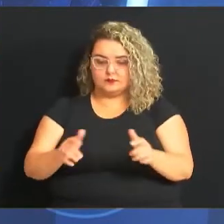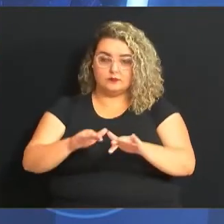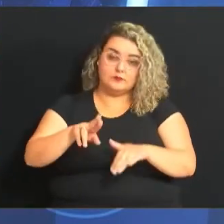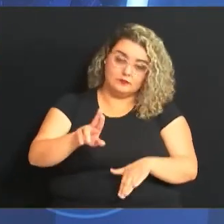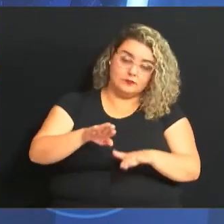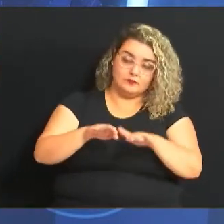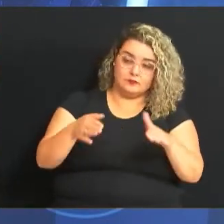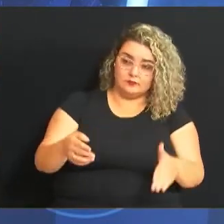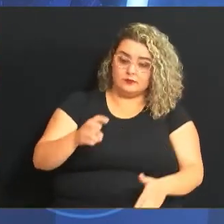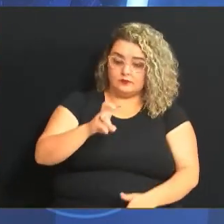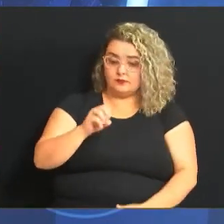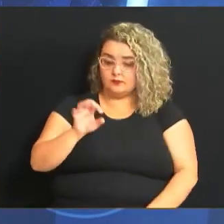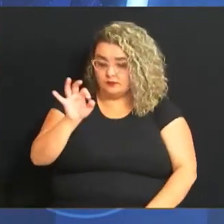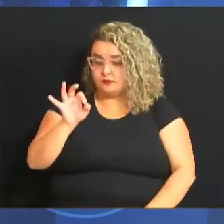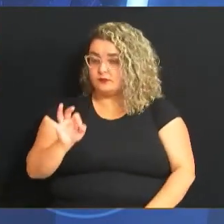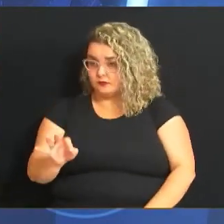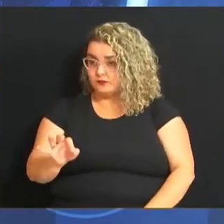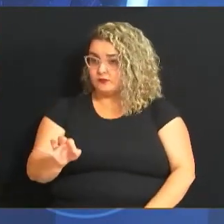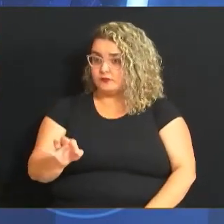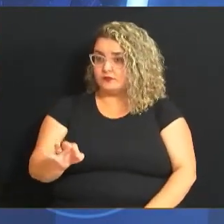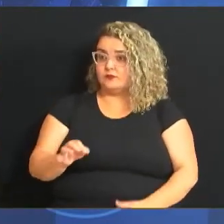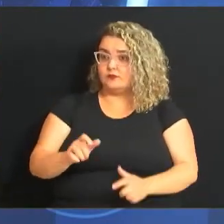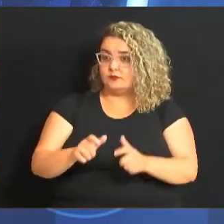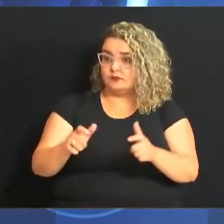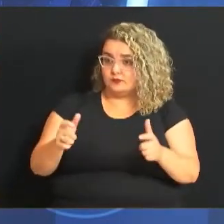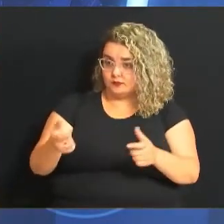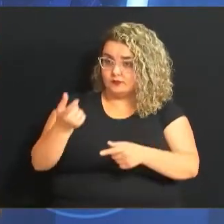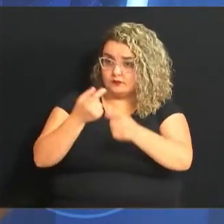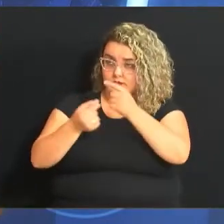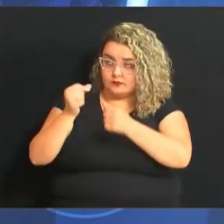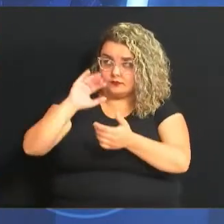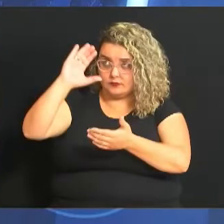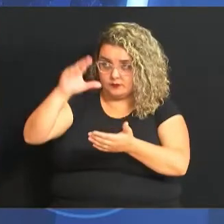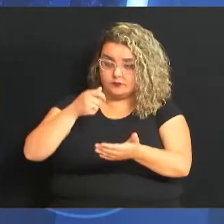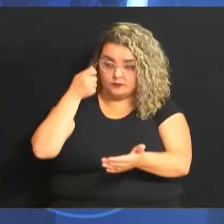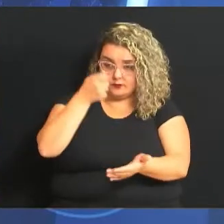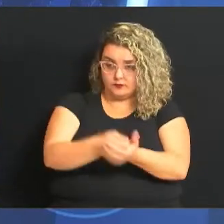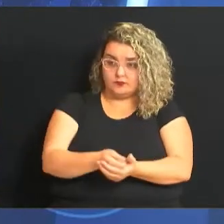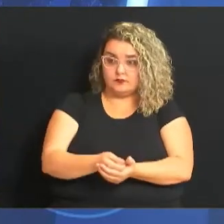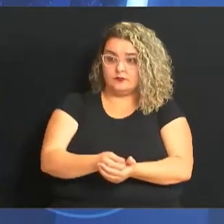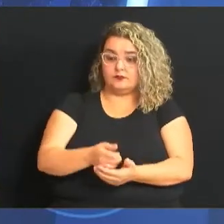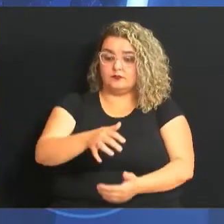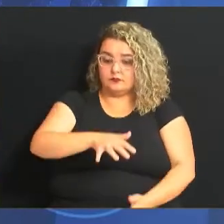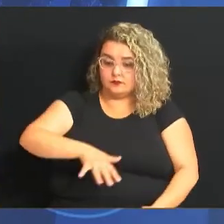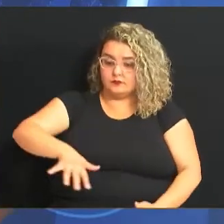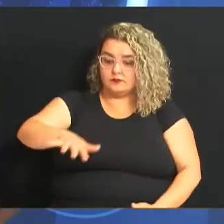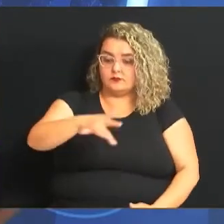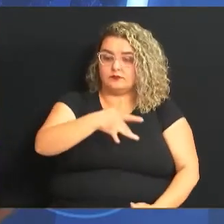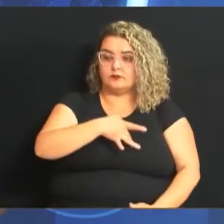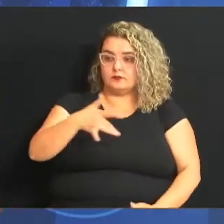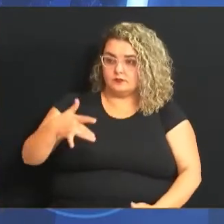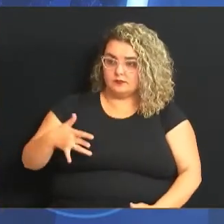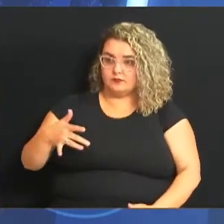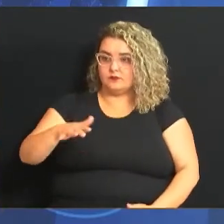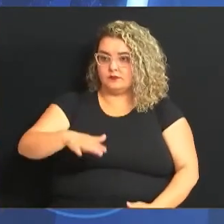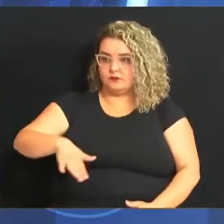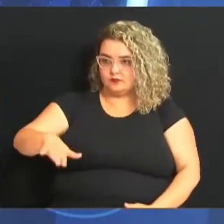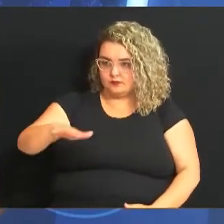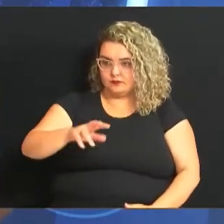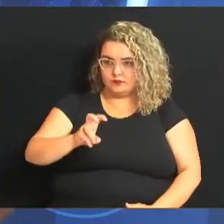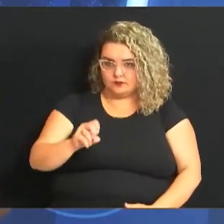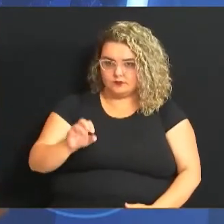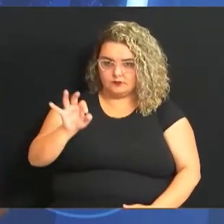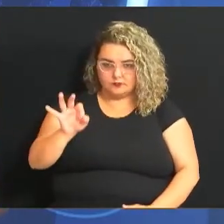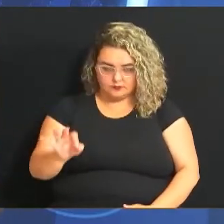pandemia. E assim, nós conseguimos realizar mais de 30 ações e projetos sob minha liderança em prol da